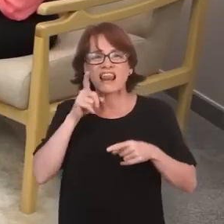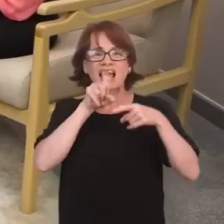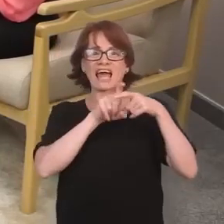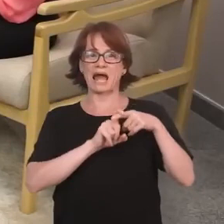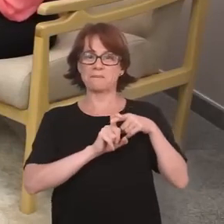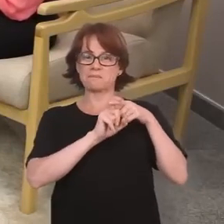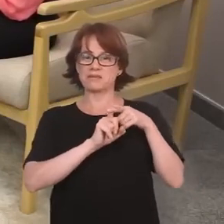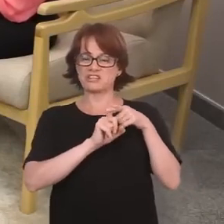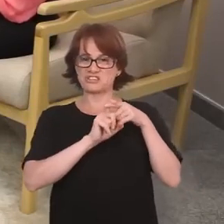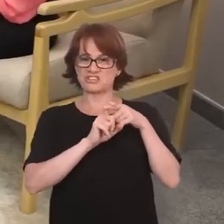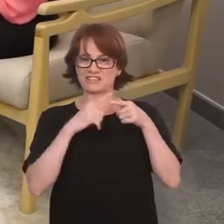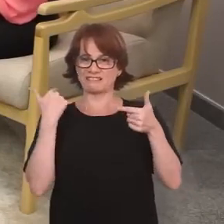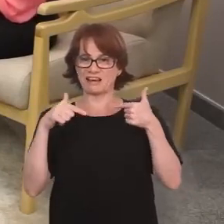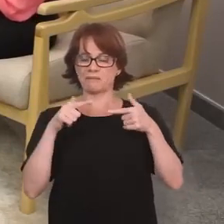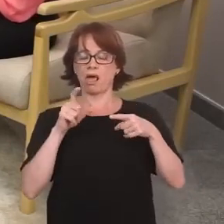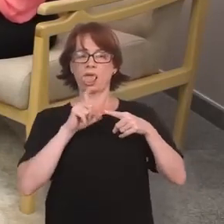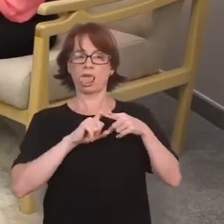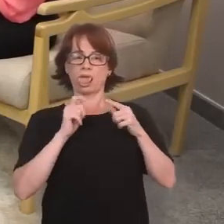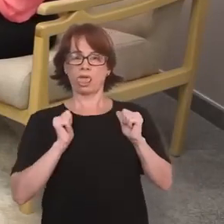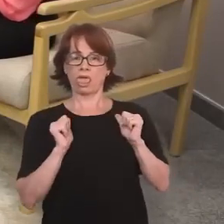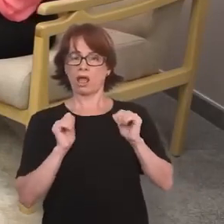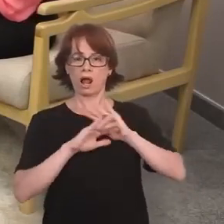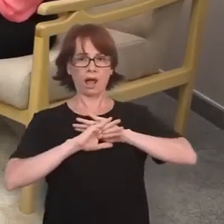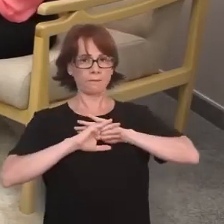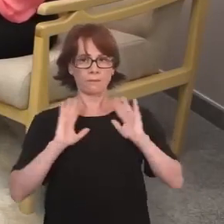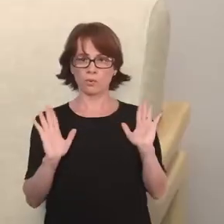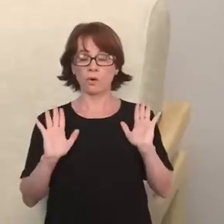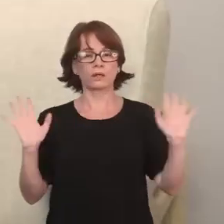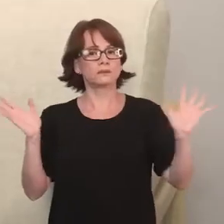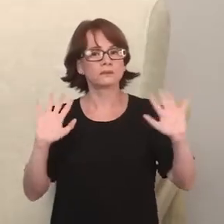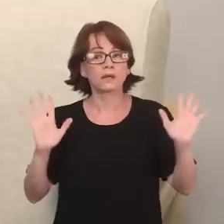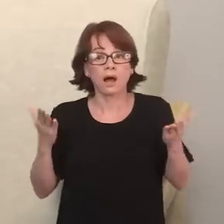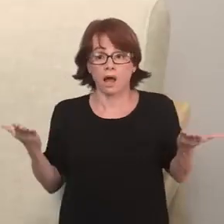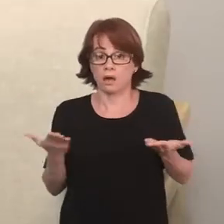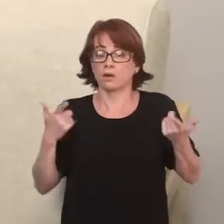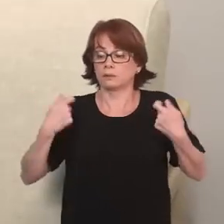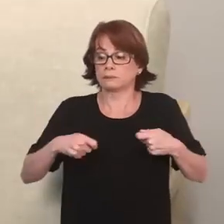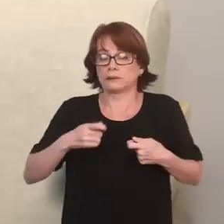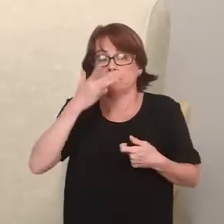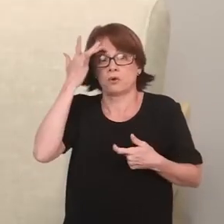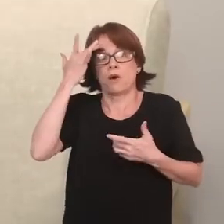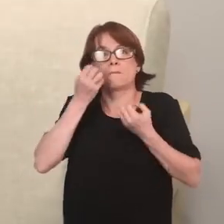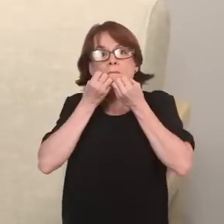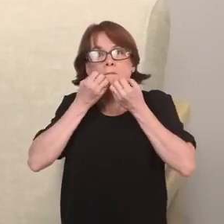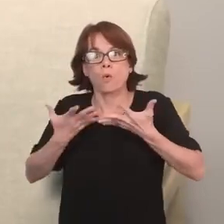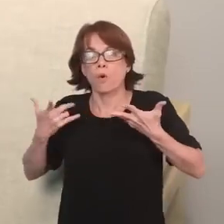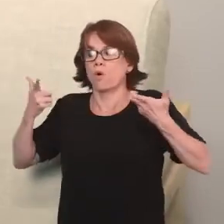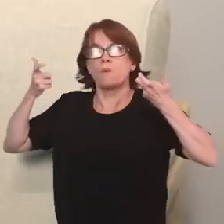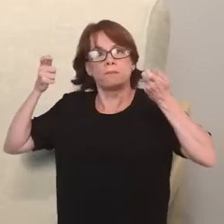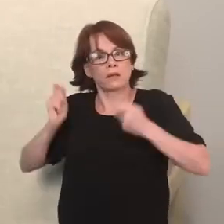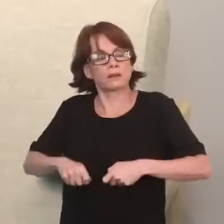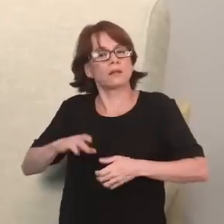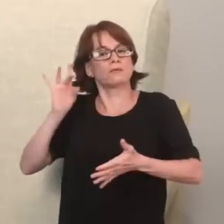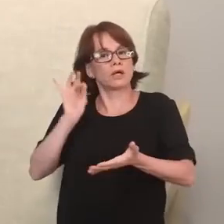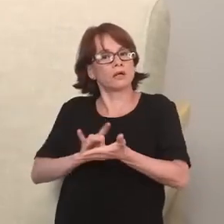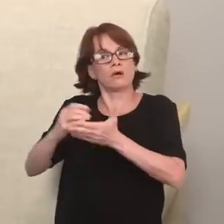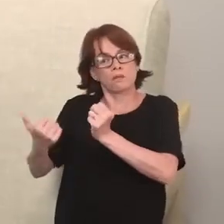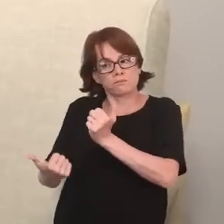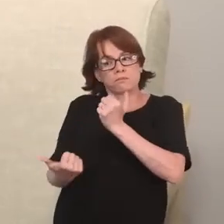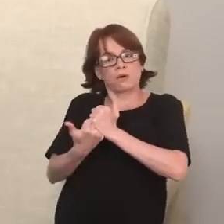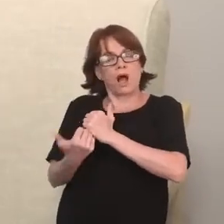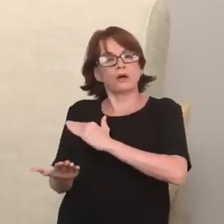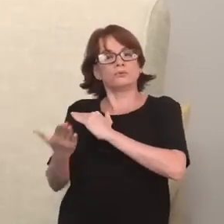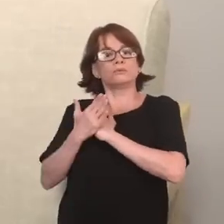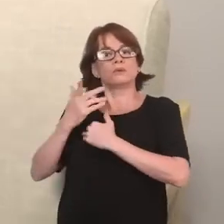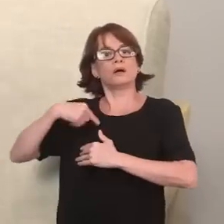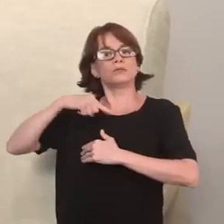para, eu vou botar alguém porque meu amiguinho é bonitinho. Não. A gente precisa de gente boa, competente, que vai realmente nos ajudar para